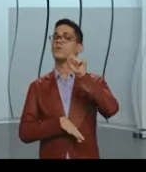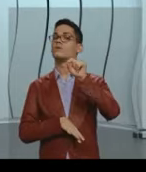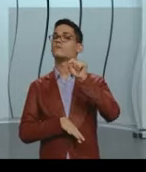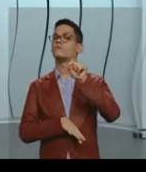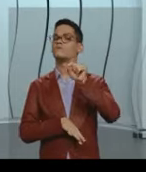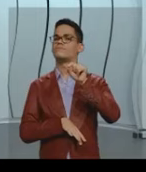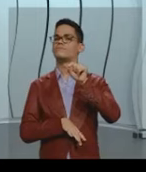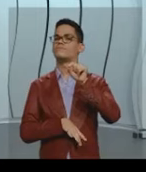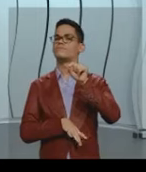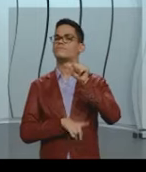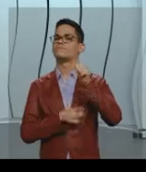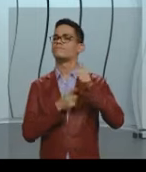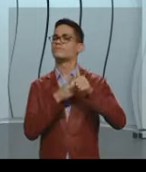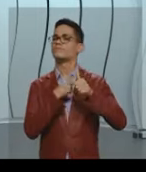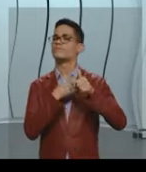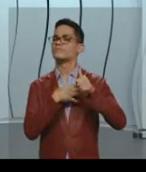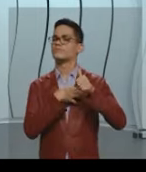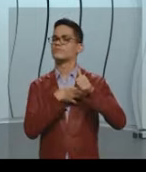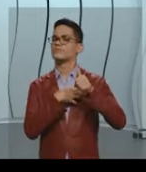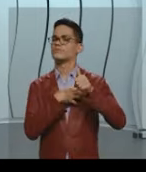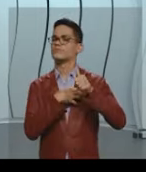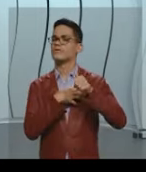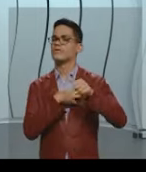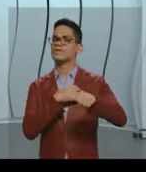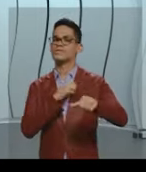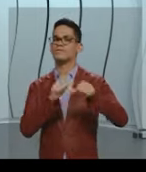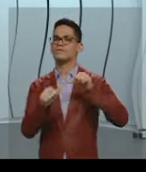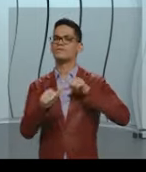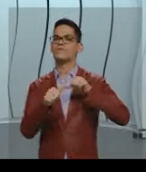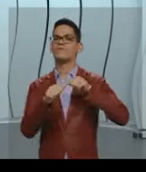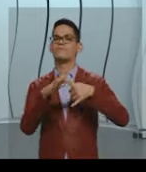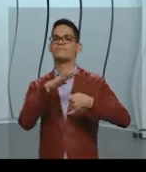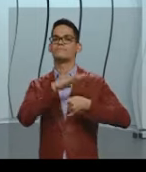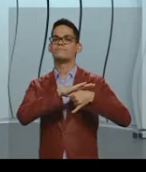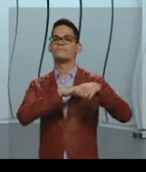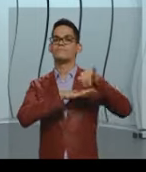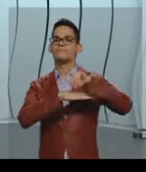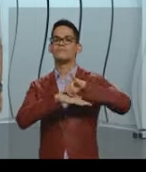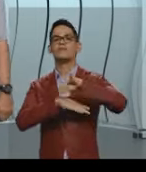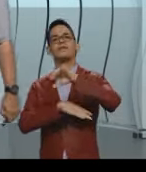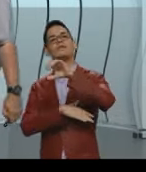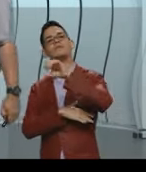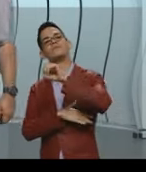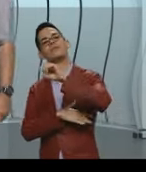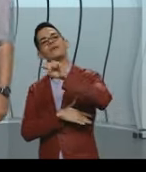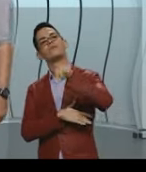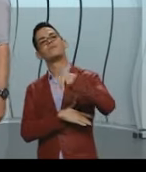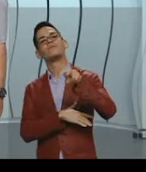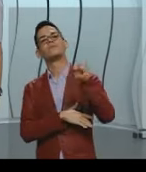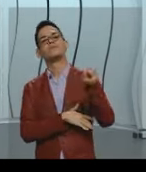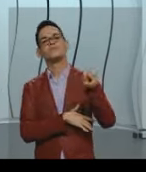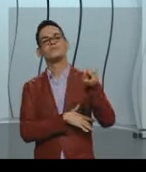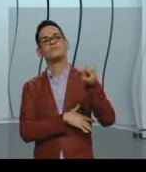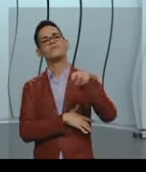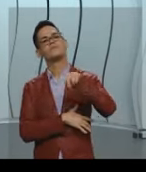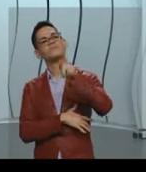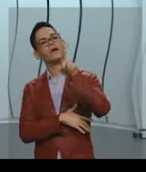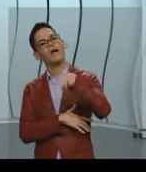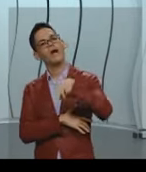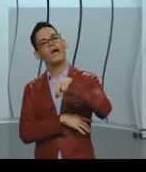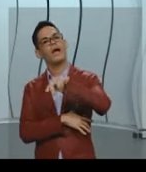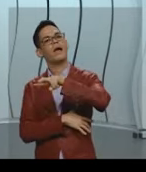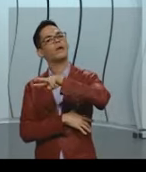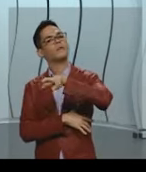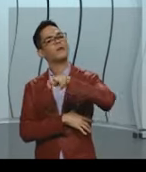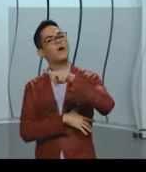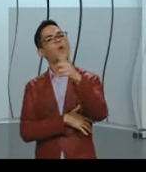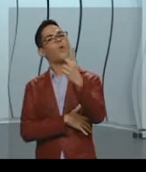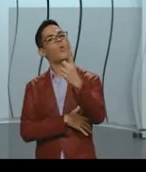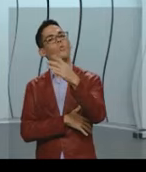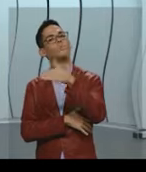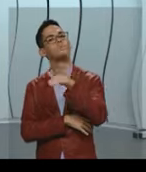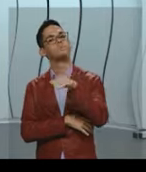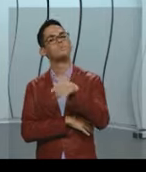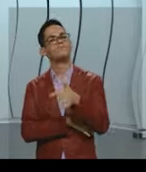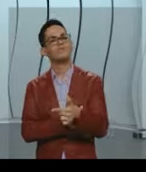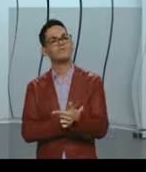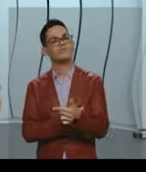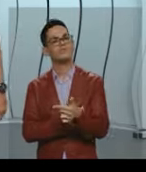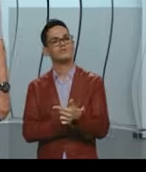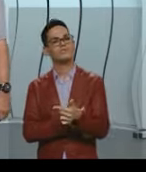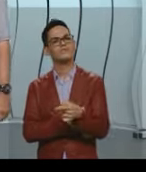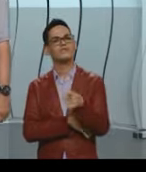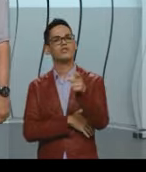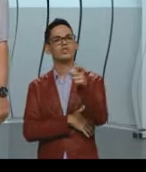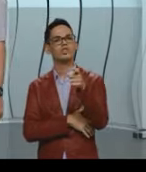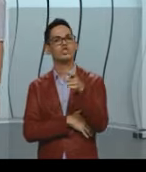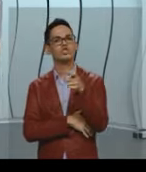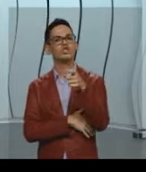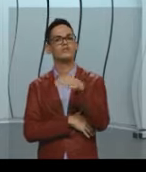a primeira. Transforma isso aqui em forma de fração. 0,5 a gente sabe que é meio. Então, meio vezes x vai ficar x sobre